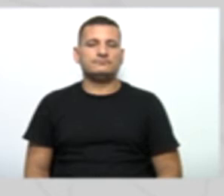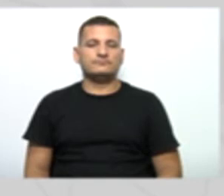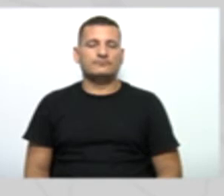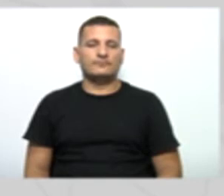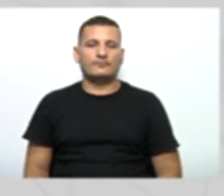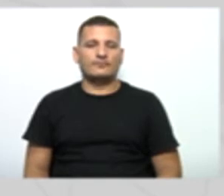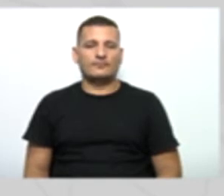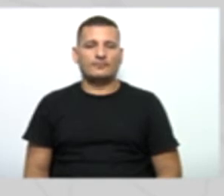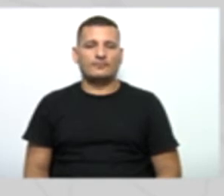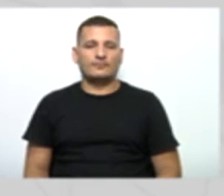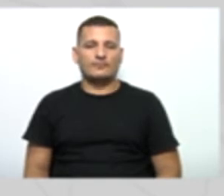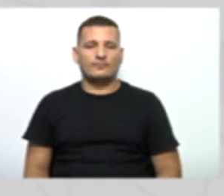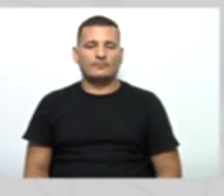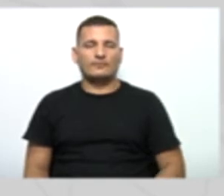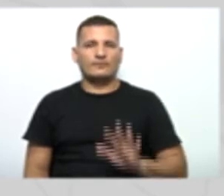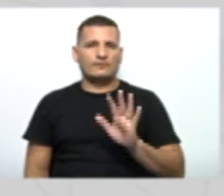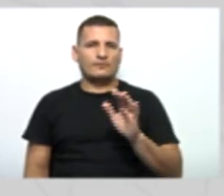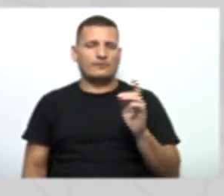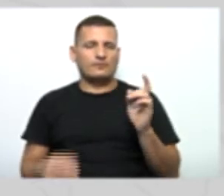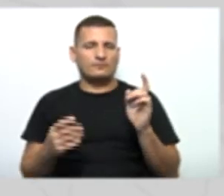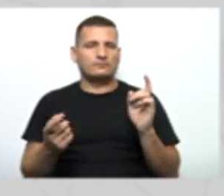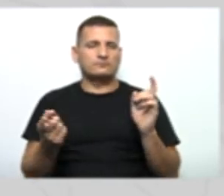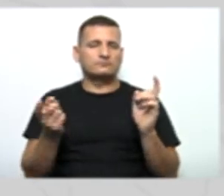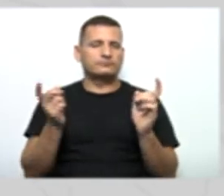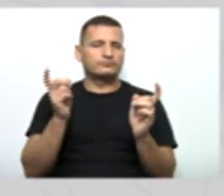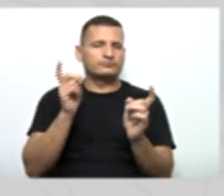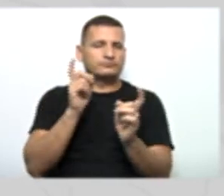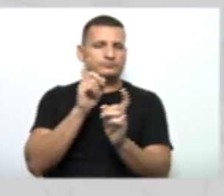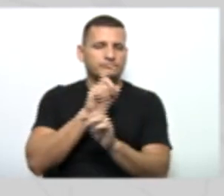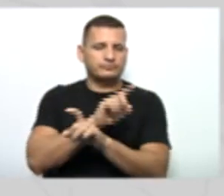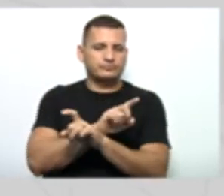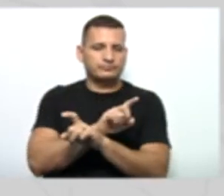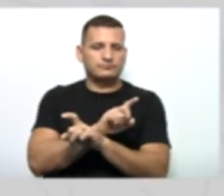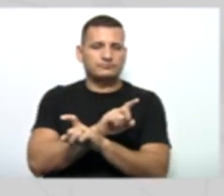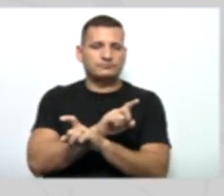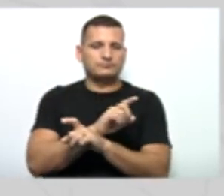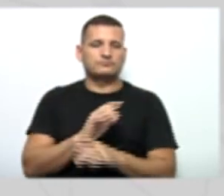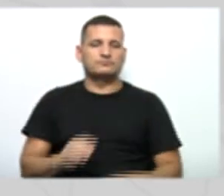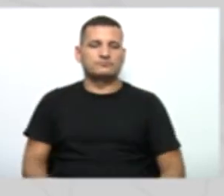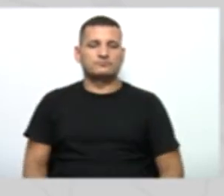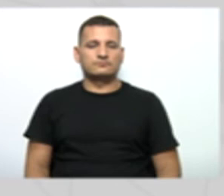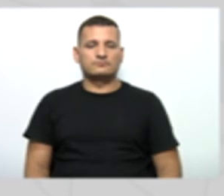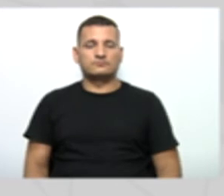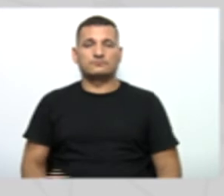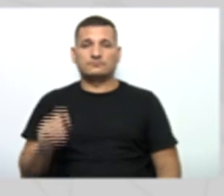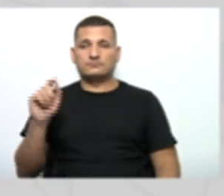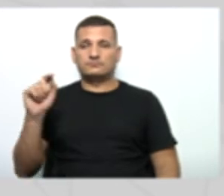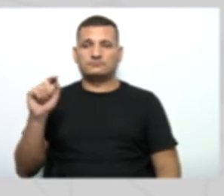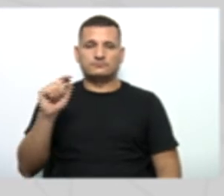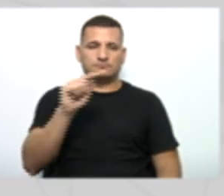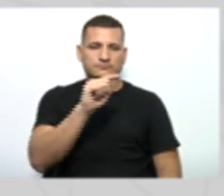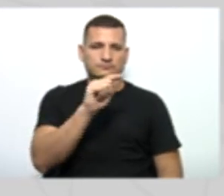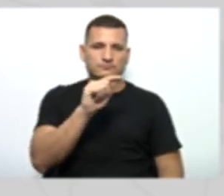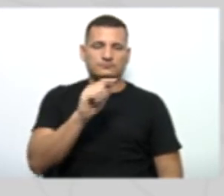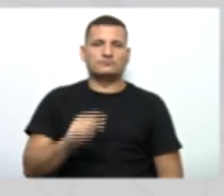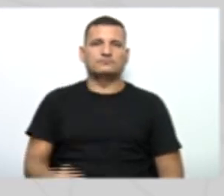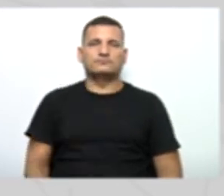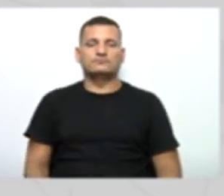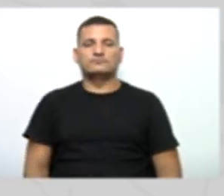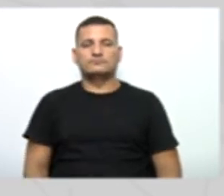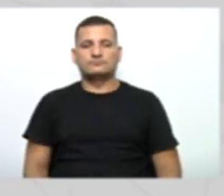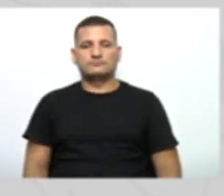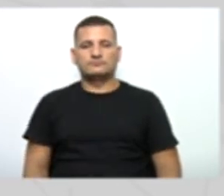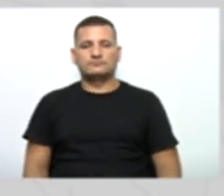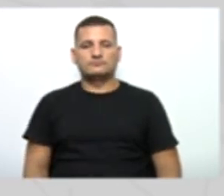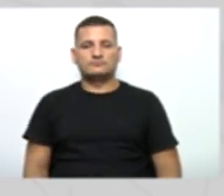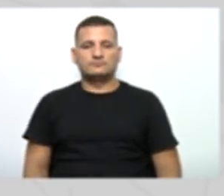Tranquilo? Se fosse ao contrário, a seta teria a direção contrária.